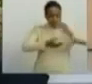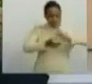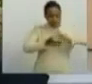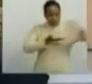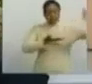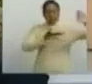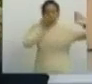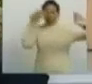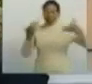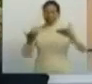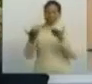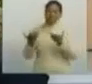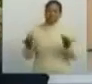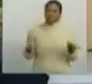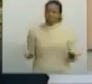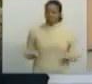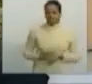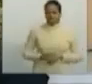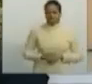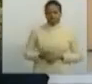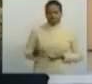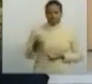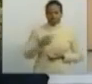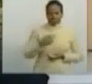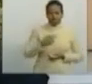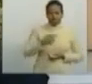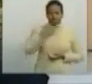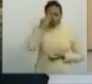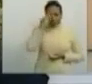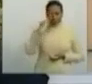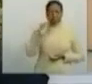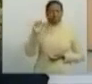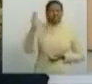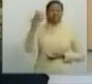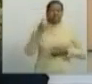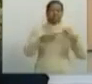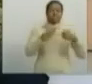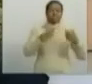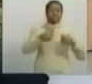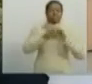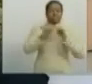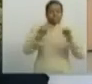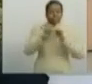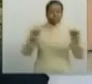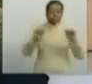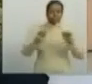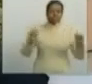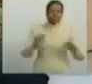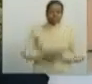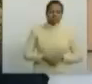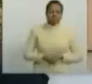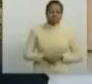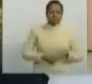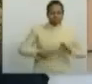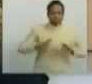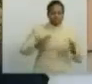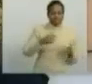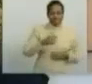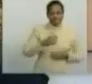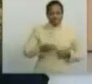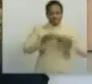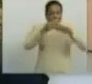Não sei o que poderá acontecer depois de tudo isso que eu estou falando aqui. Talvez nem missa das sete eu celebre mais. Não tem